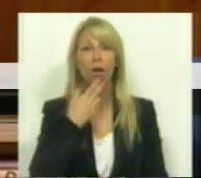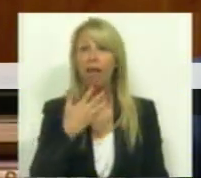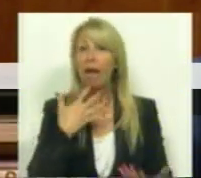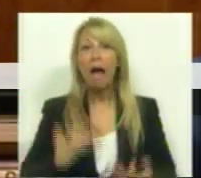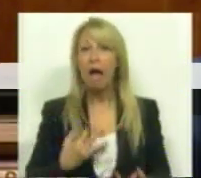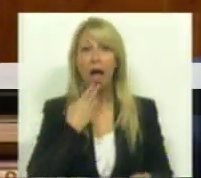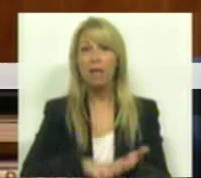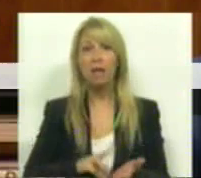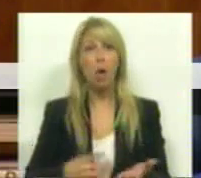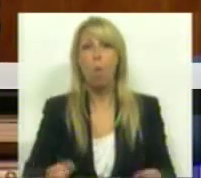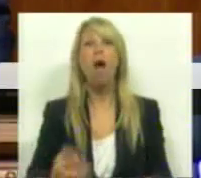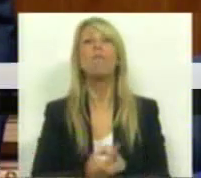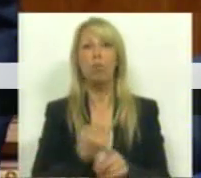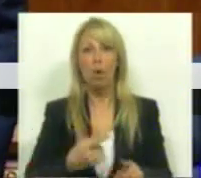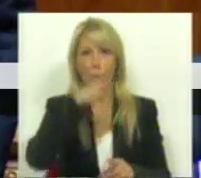nada resignado.